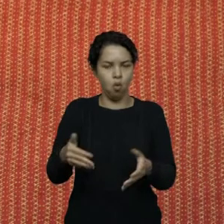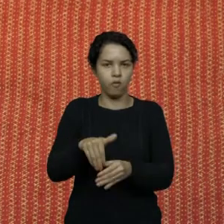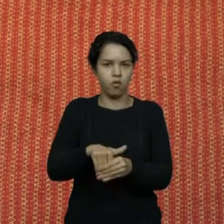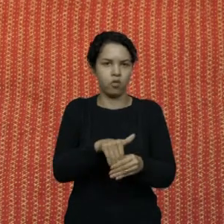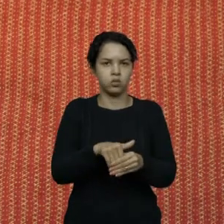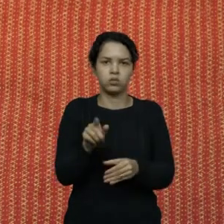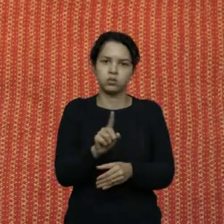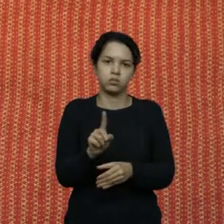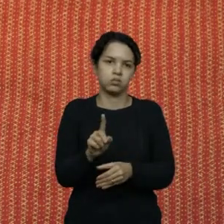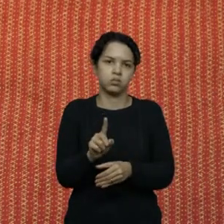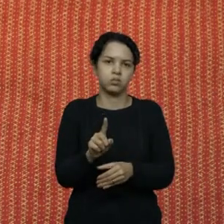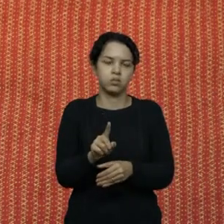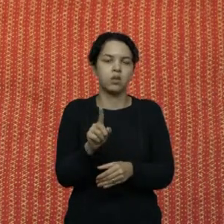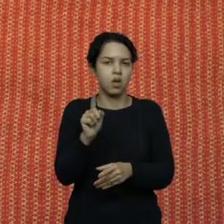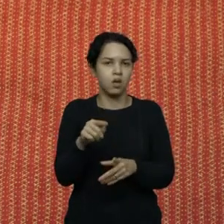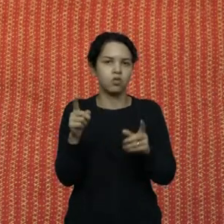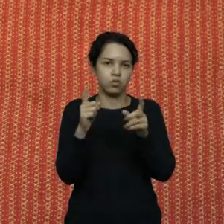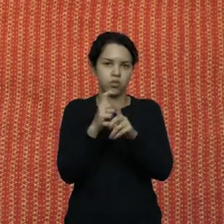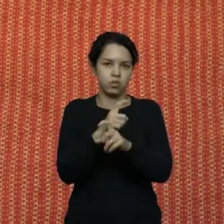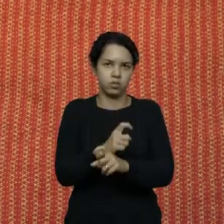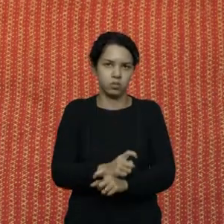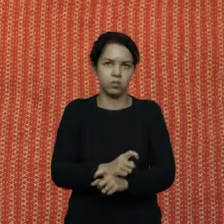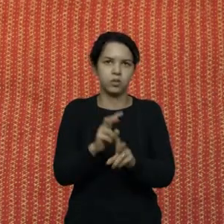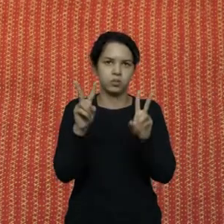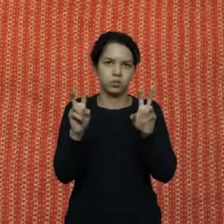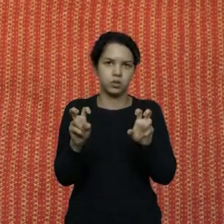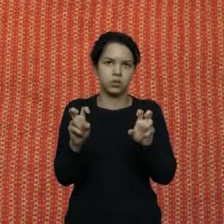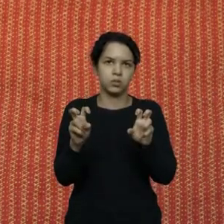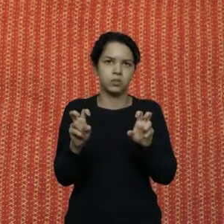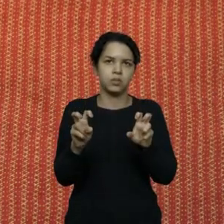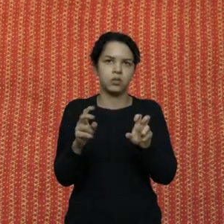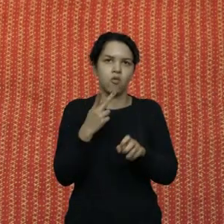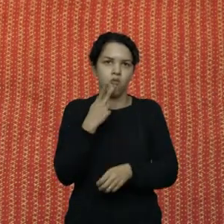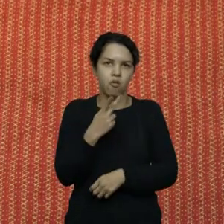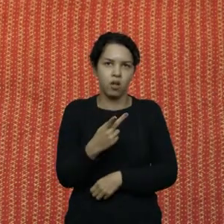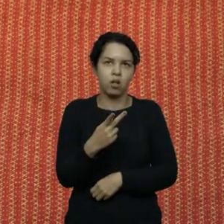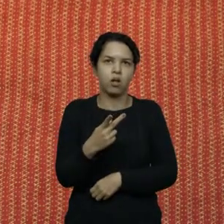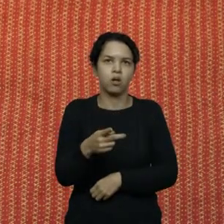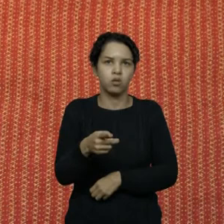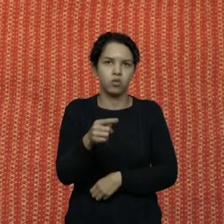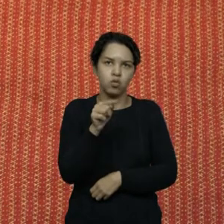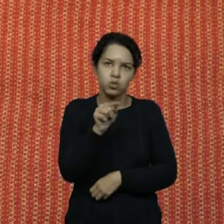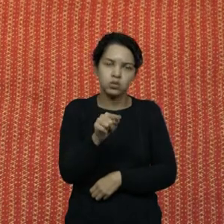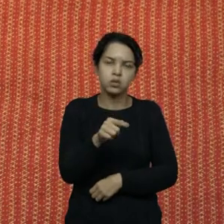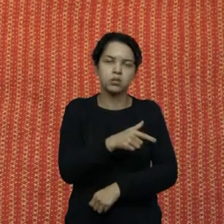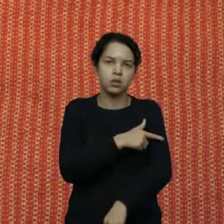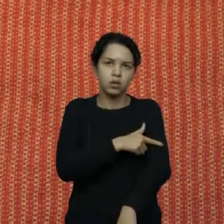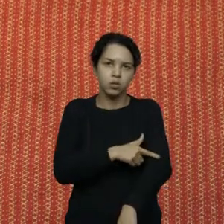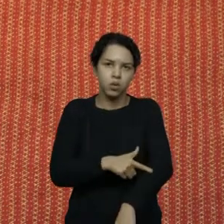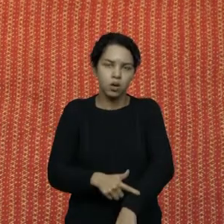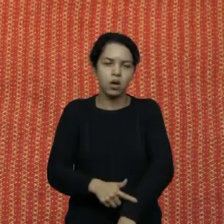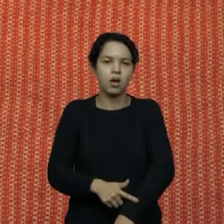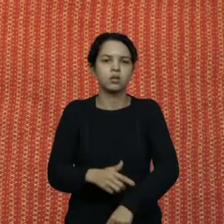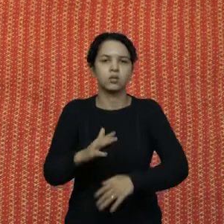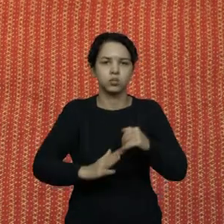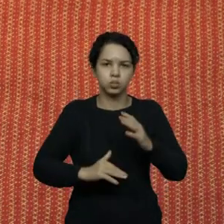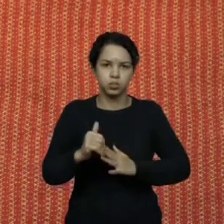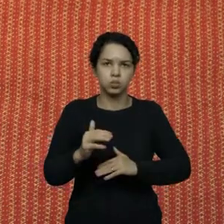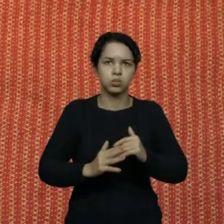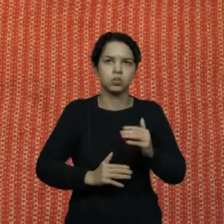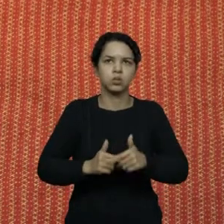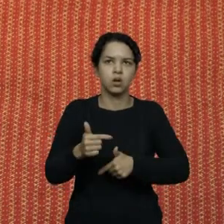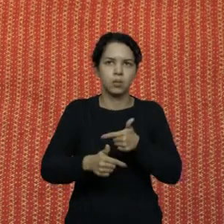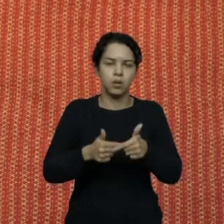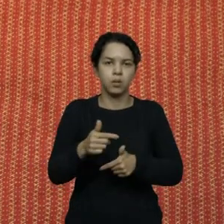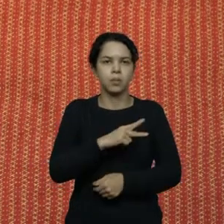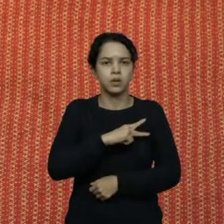é realmente complexa matéria quer dizer para o senhor que o senhor de forma muito educada e competente conduza o trabalho da